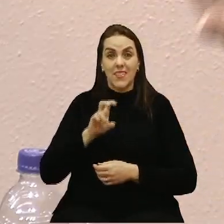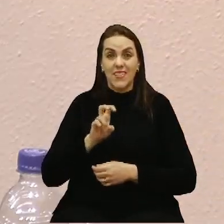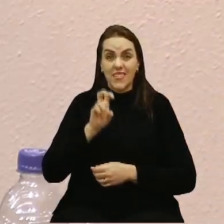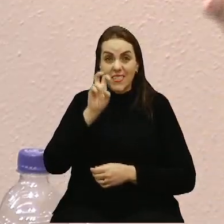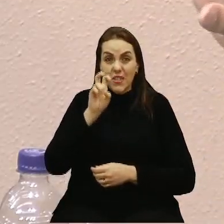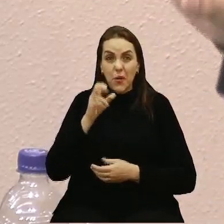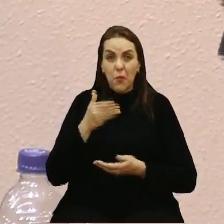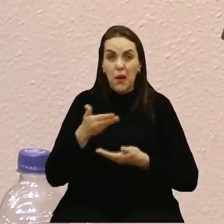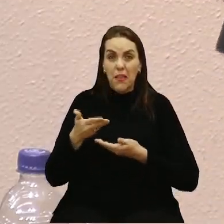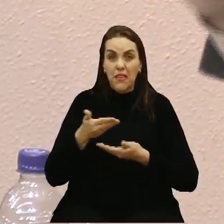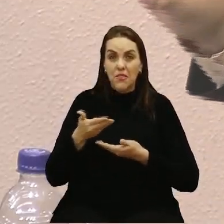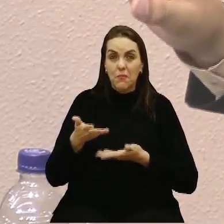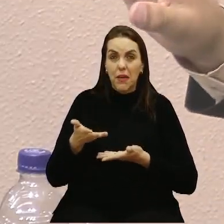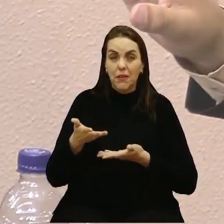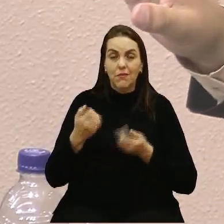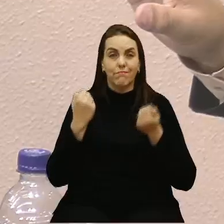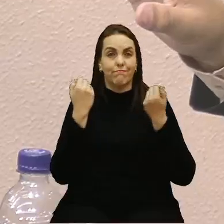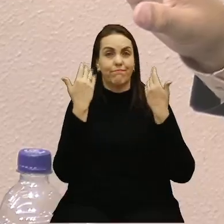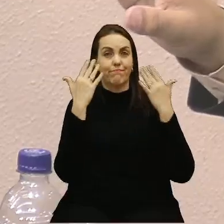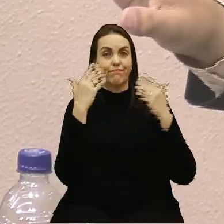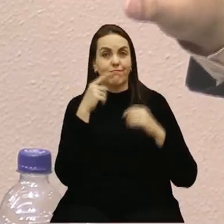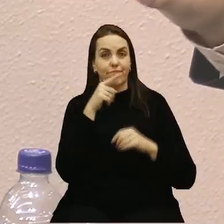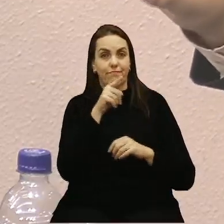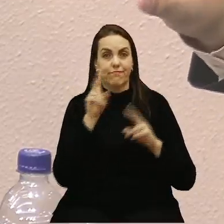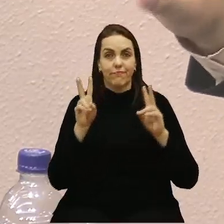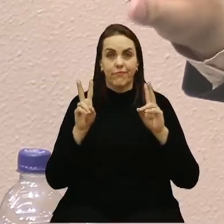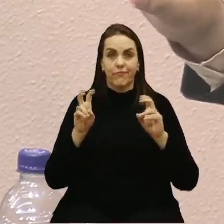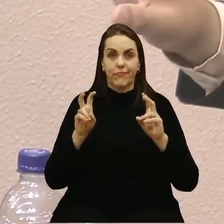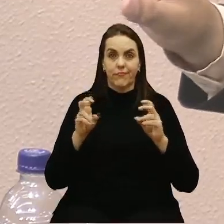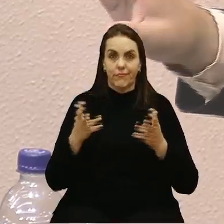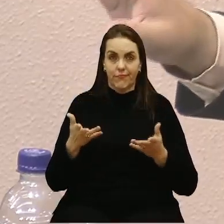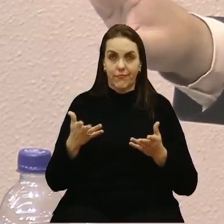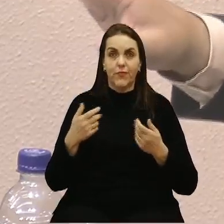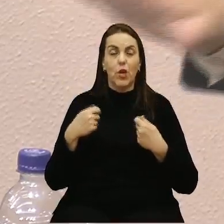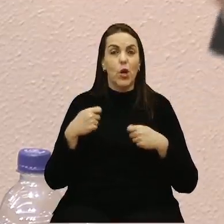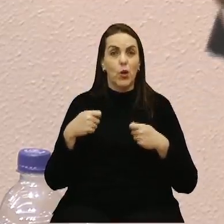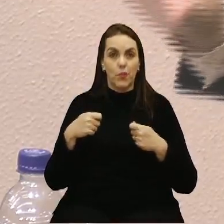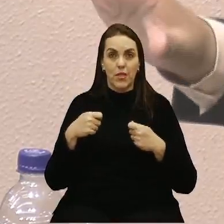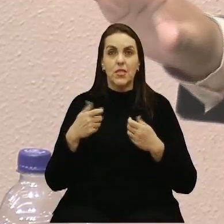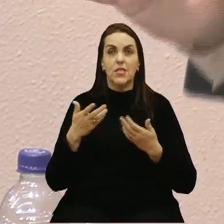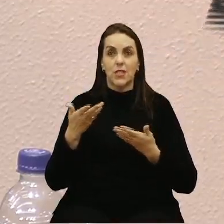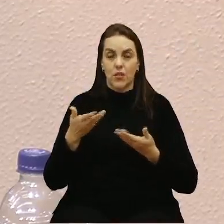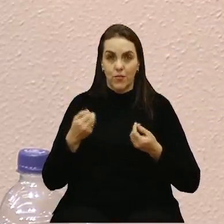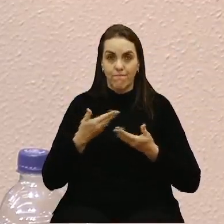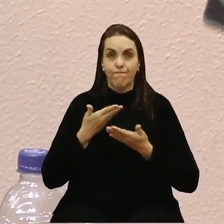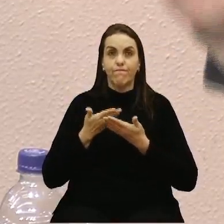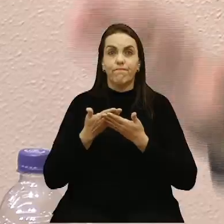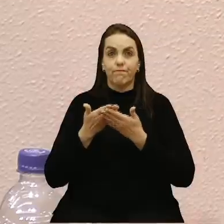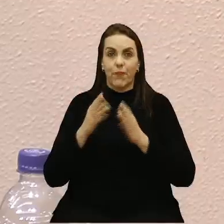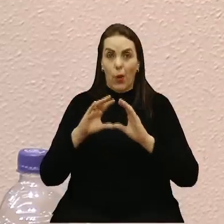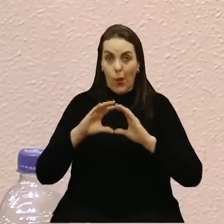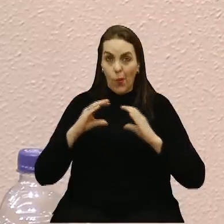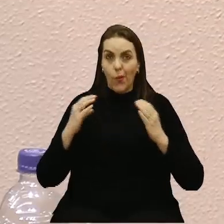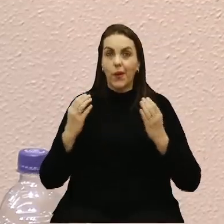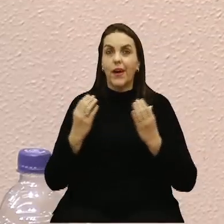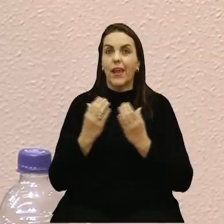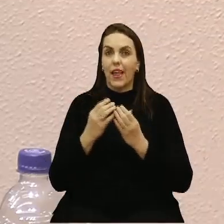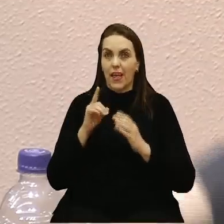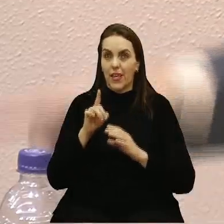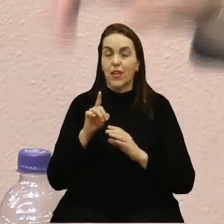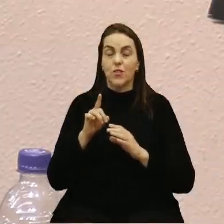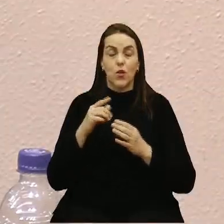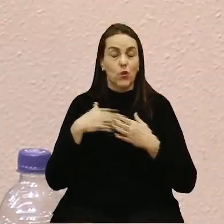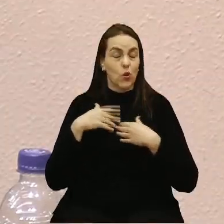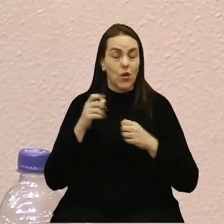consultas. Então, eu só quero dizer, parabenizar o senhor pelo assunto. Eu tenho que encaminhar esse congresso. Nós estamos fazendo esse congresso, estou perdendo o final dos meus